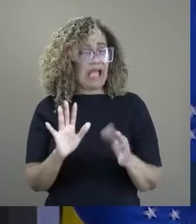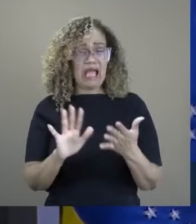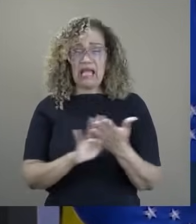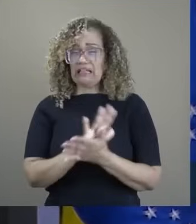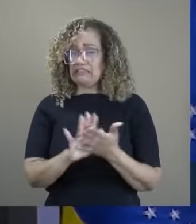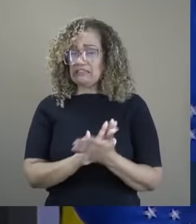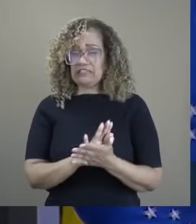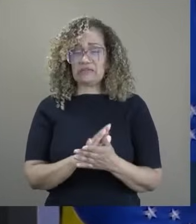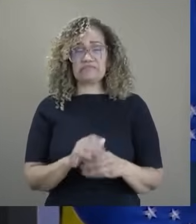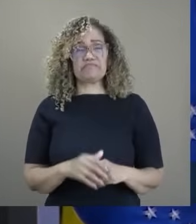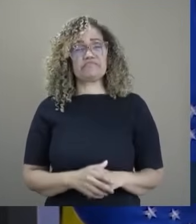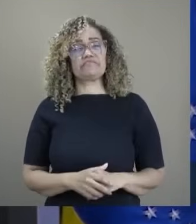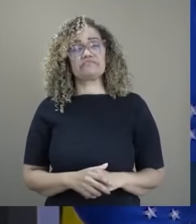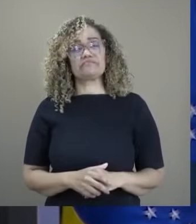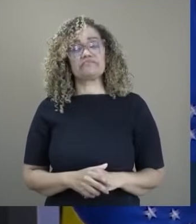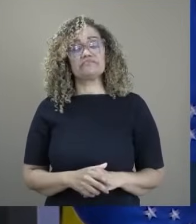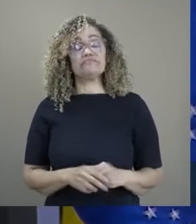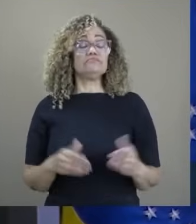de legal hoje